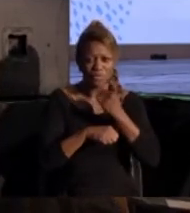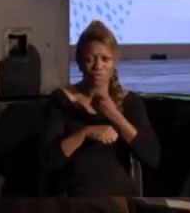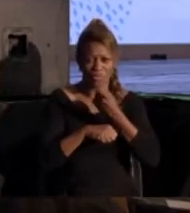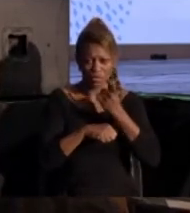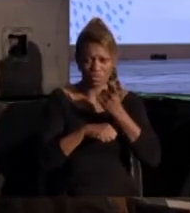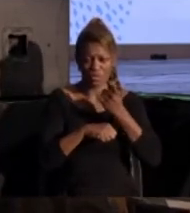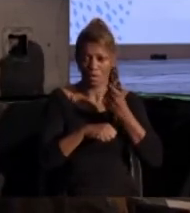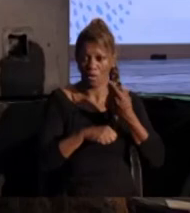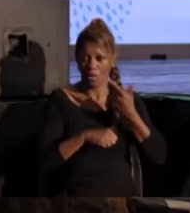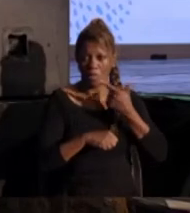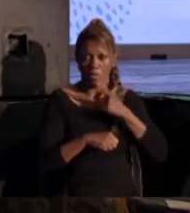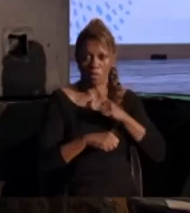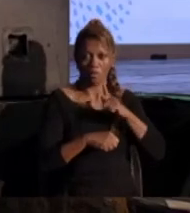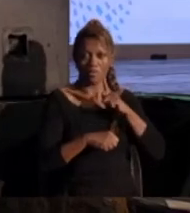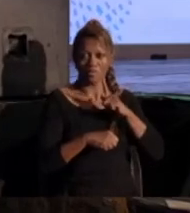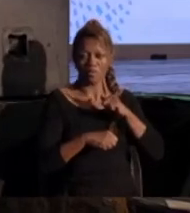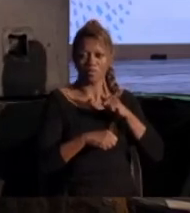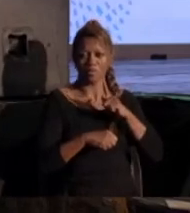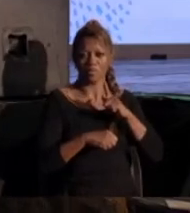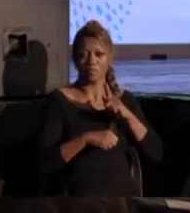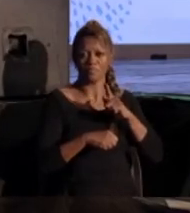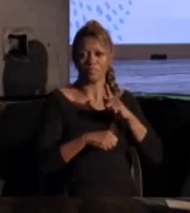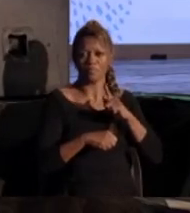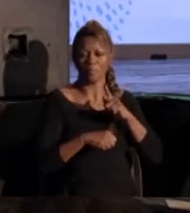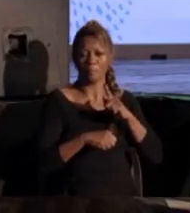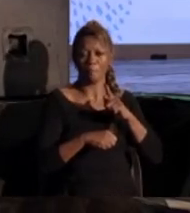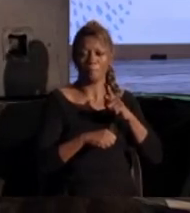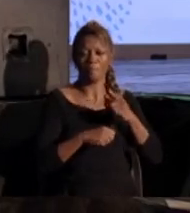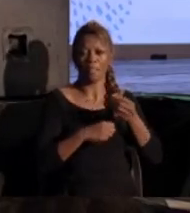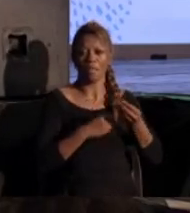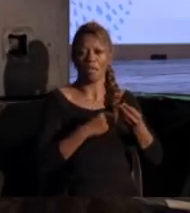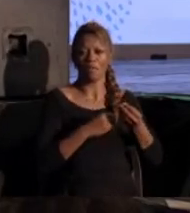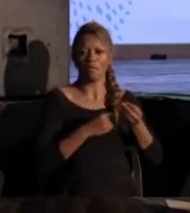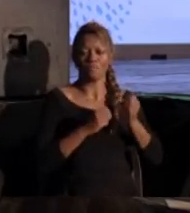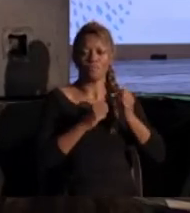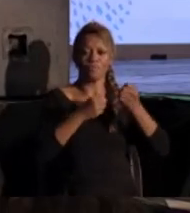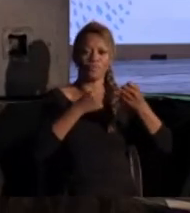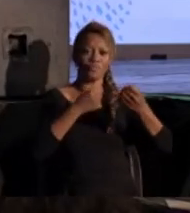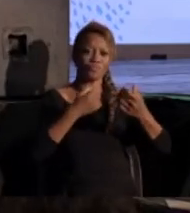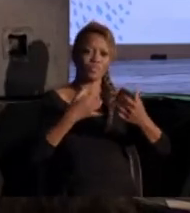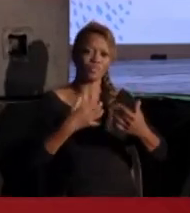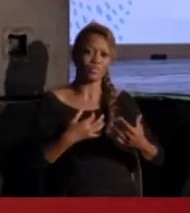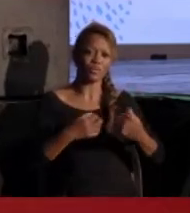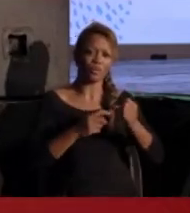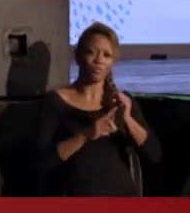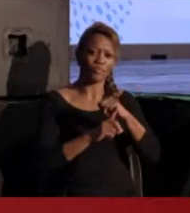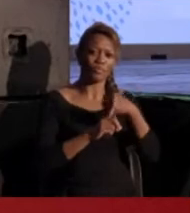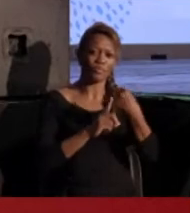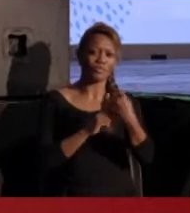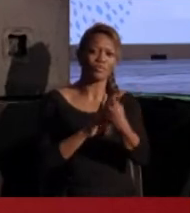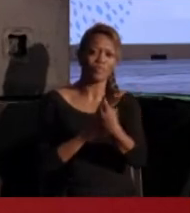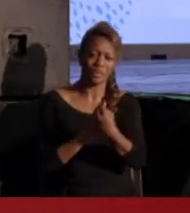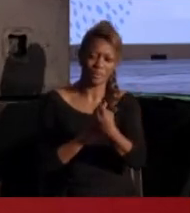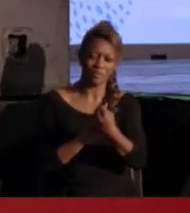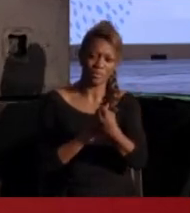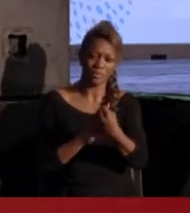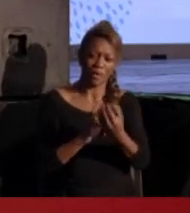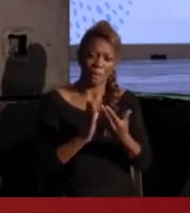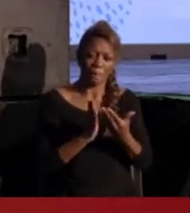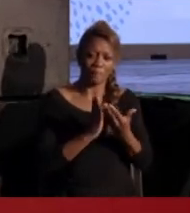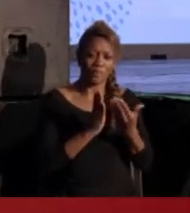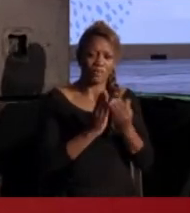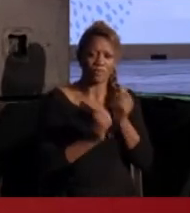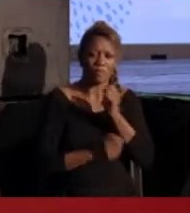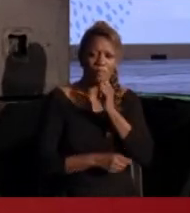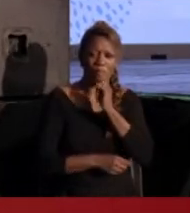de violência que não se dissocia dessa violência estatal e nem dessa violência social, que é a violência interpessoal. Por